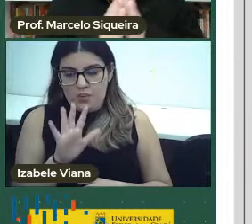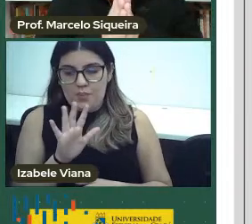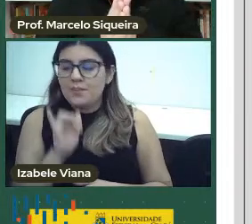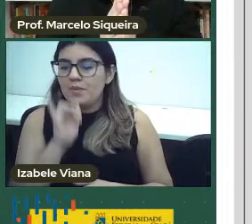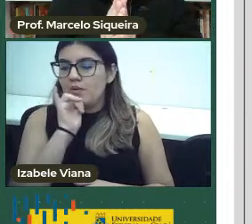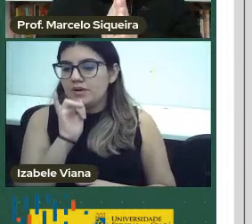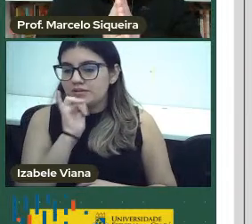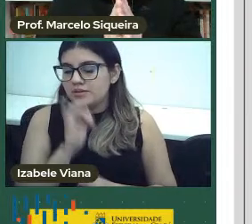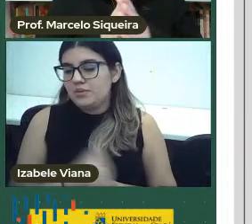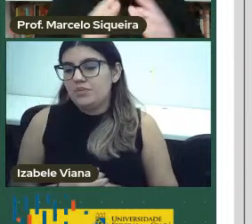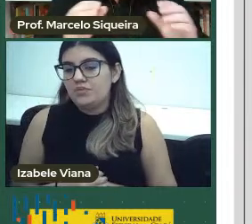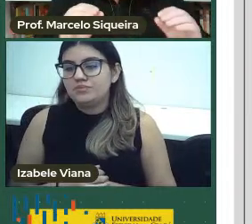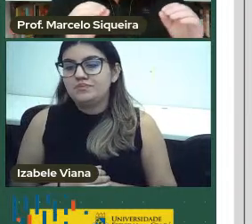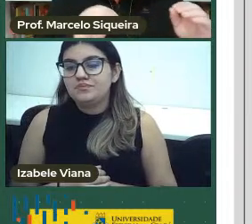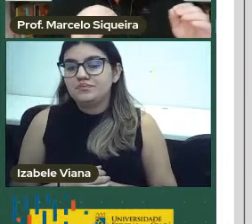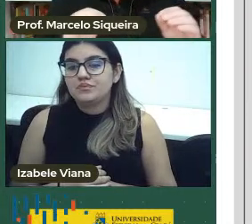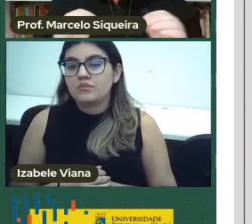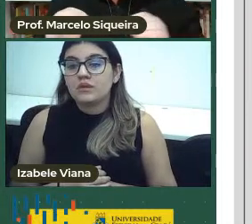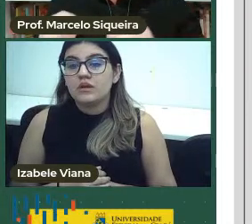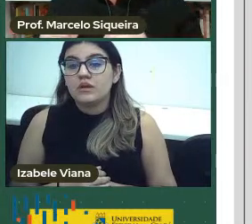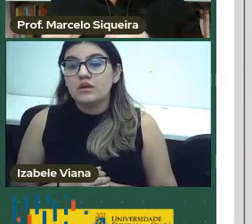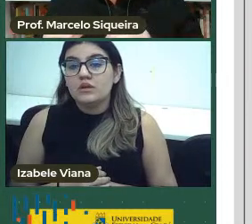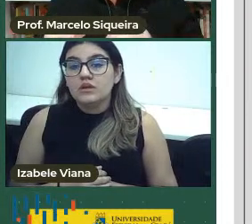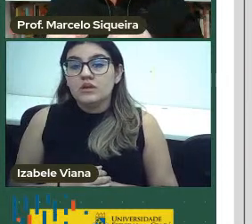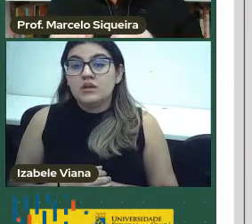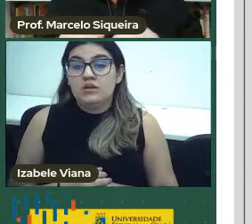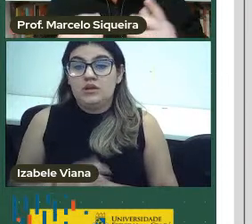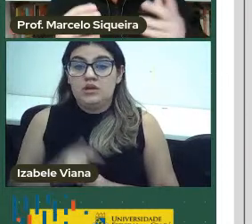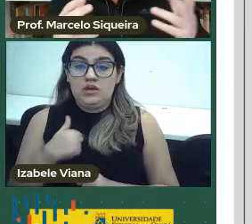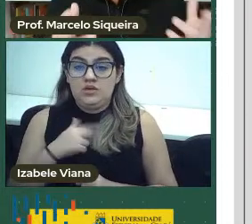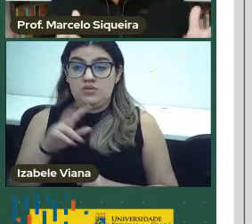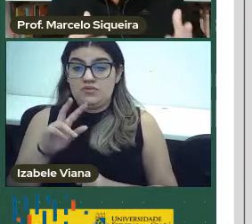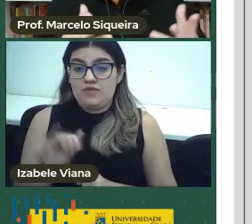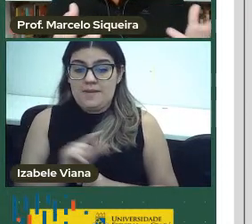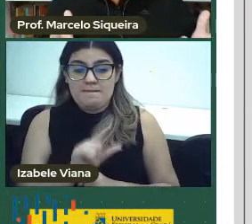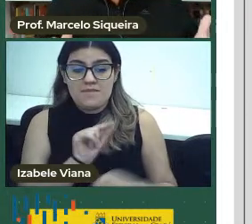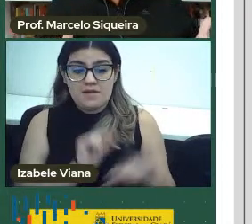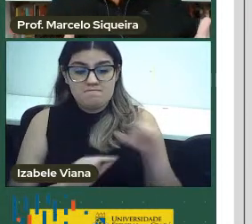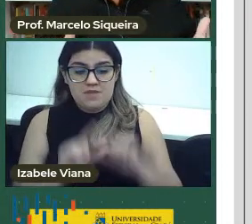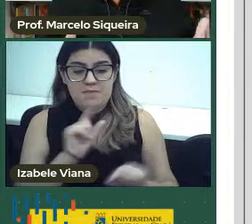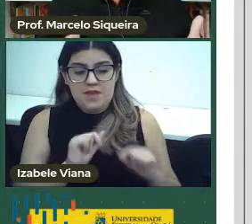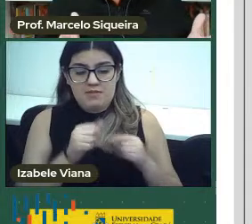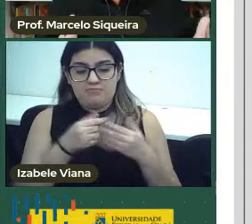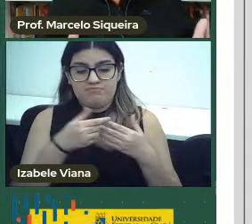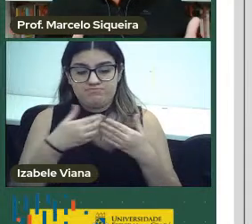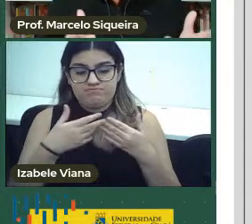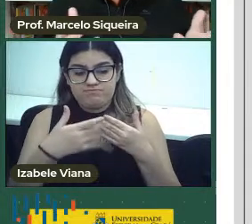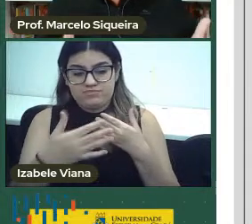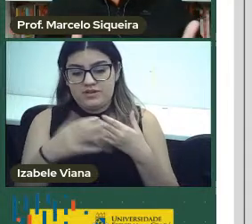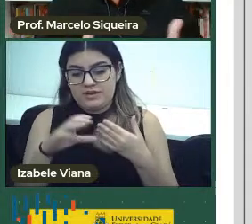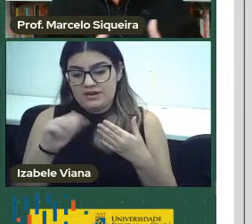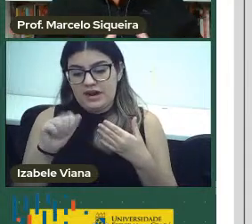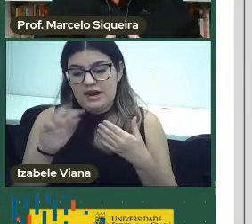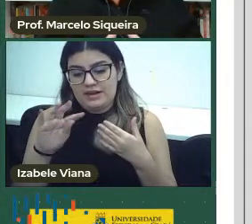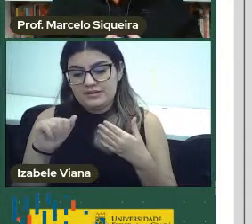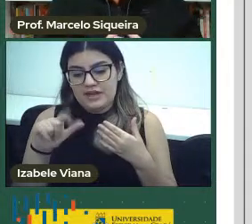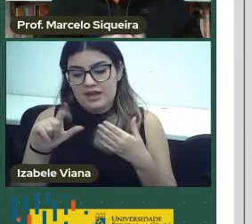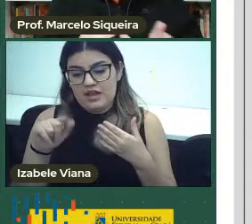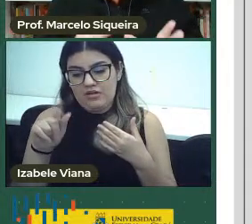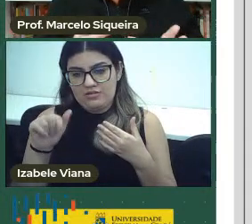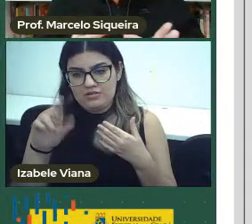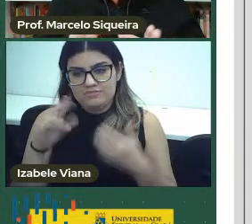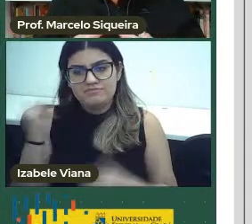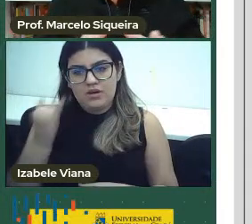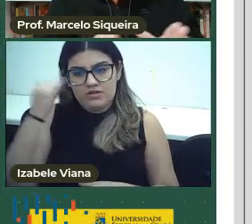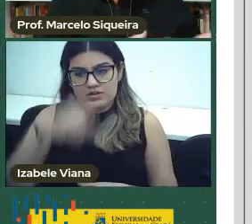exemplo, a função de catalogação, que é tão importante para o universo das bibliotecas, da biblioteconomia,